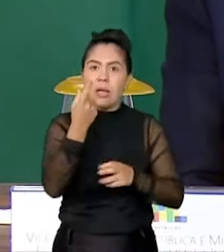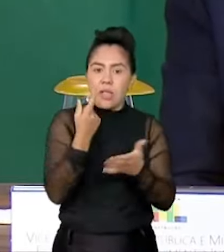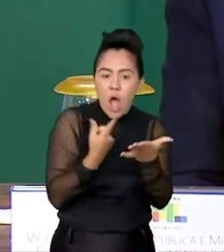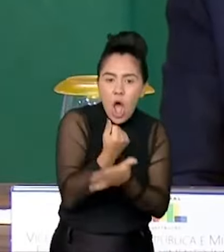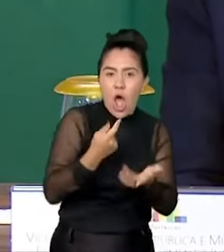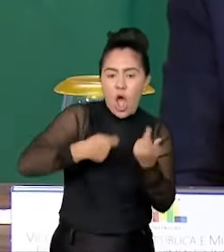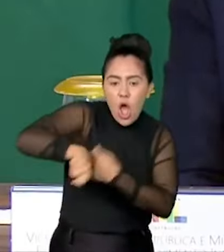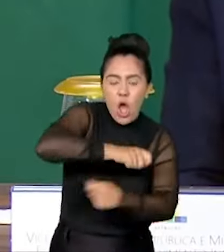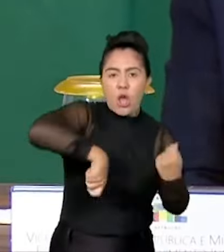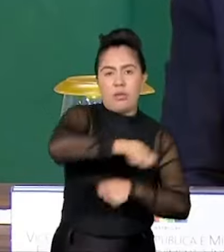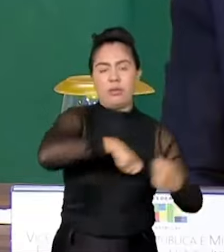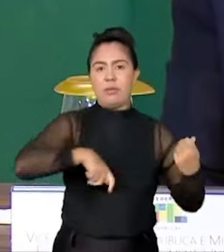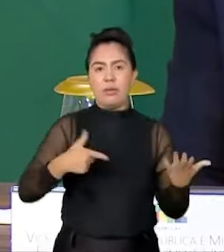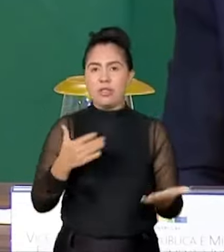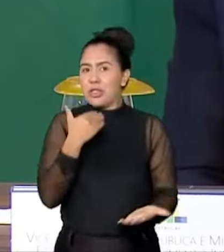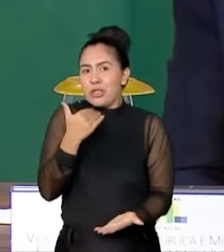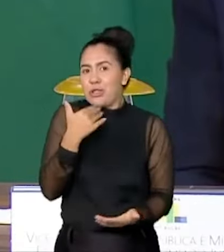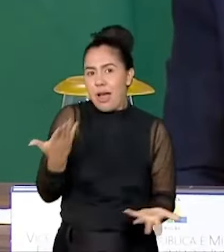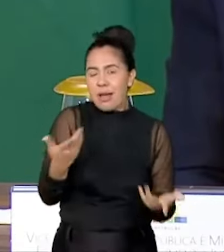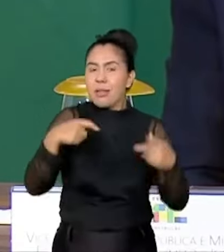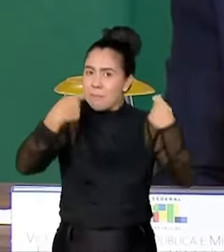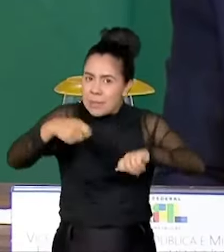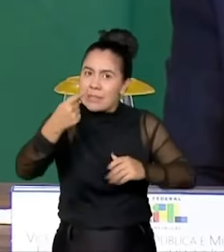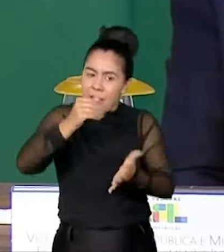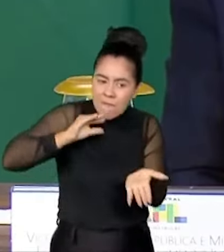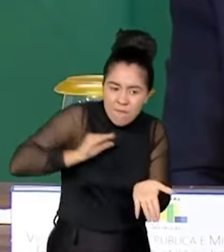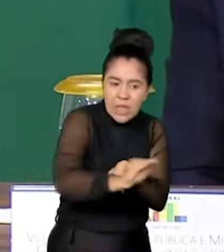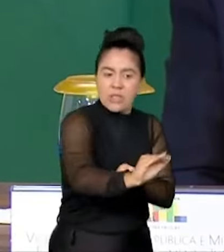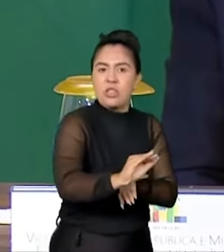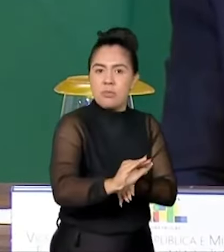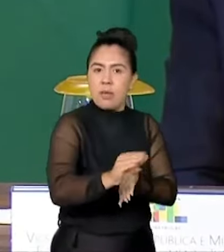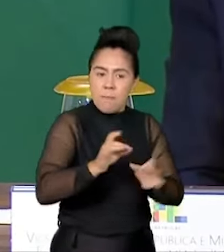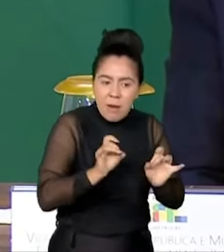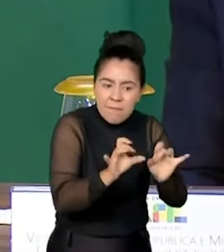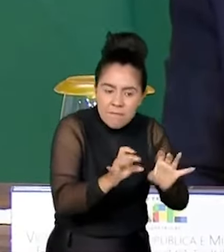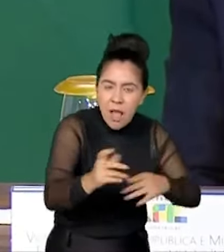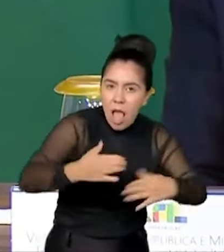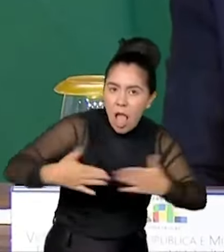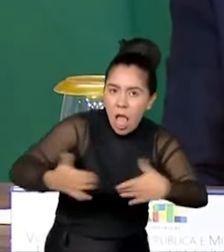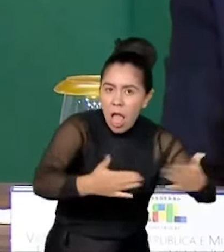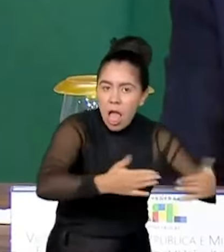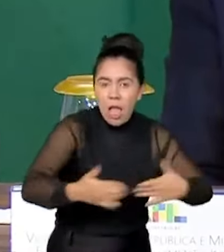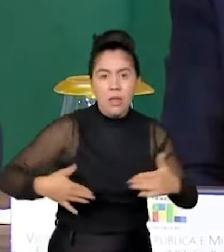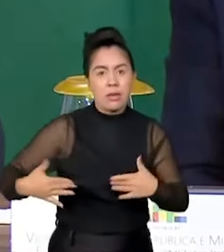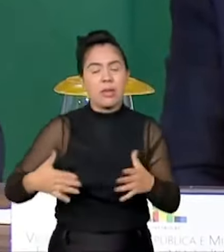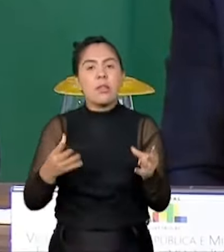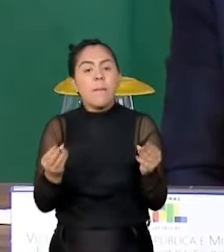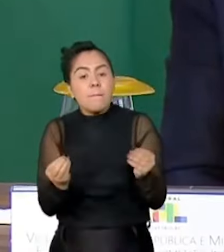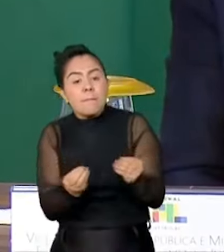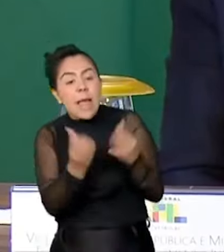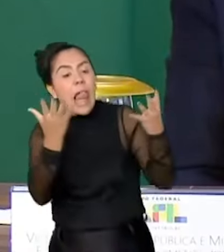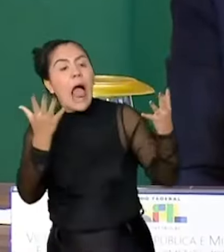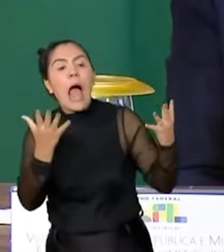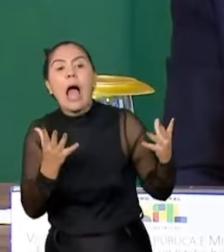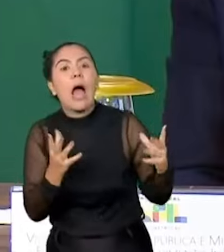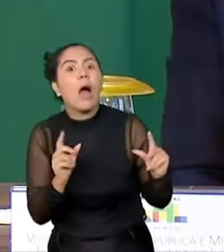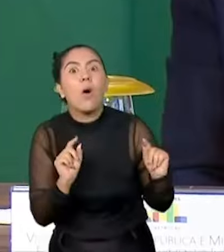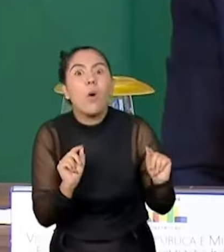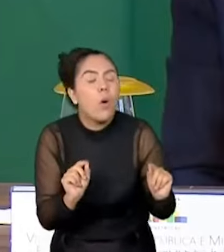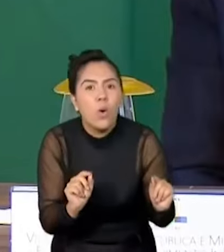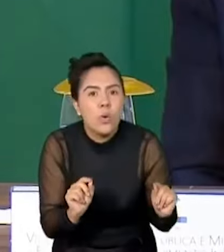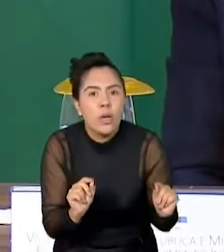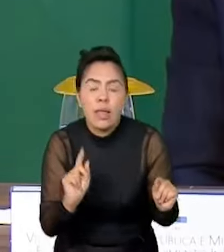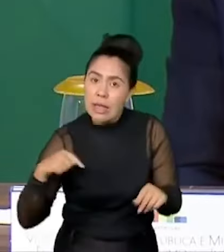Ninguém vai investir numa indústria se não tiver mercado para ele vender o seu produto. Então, o milagre é a gente